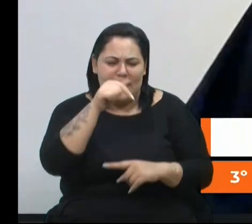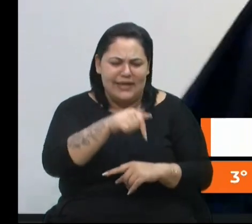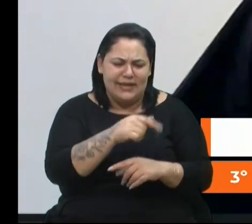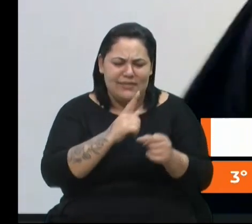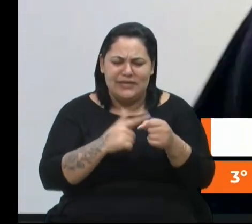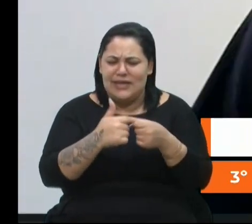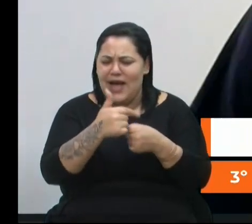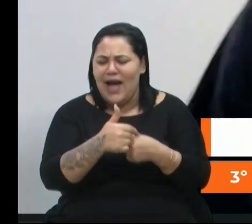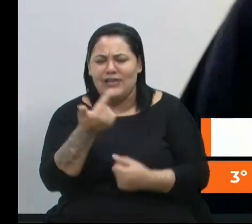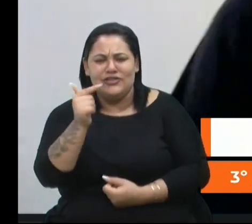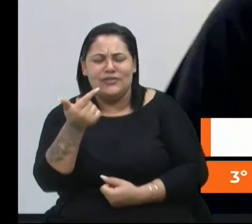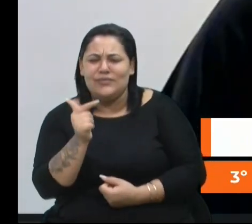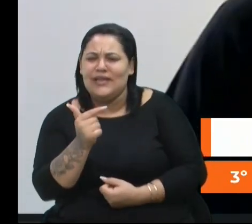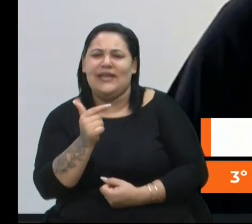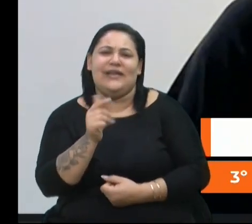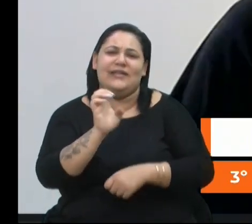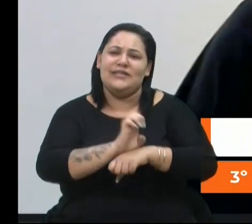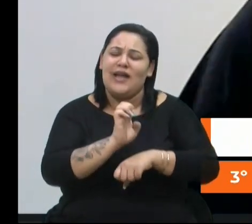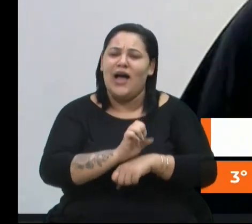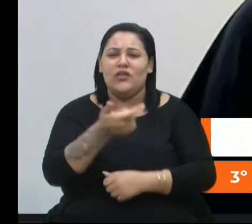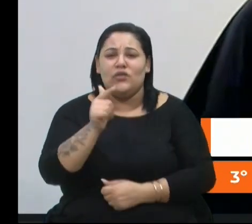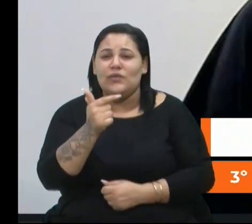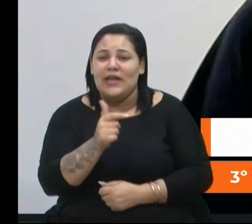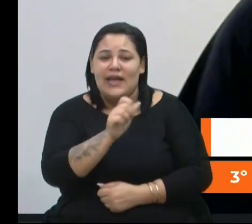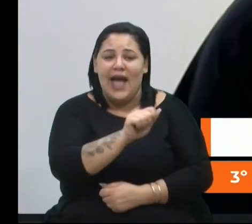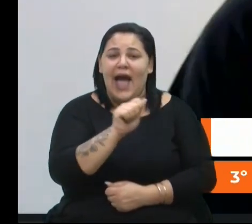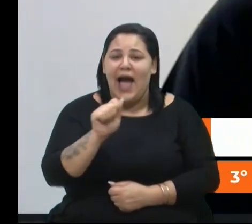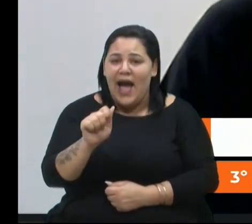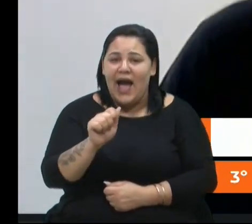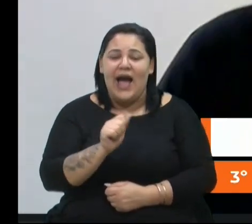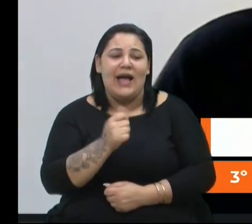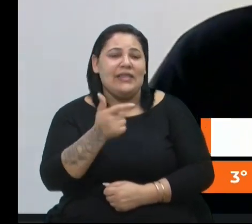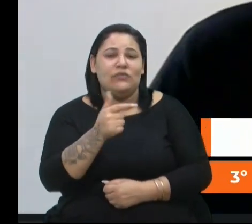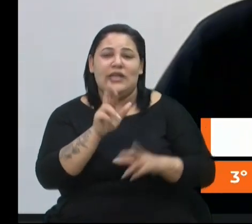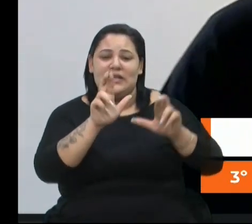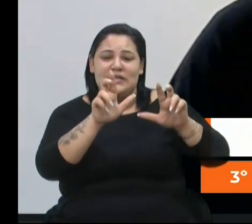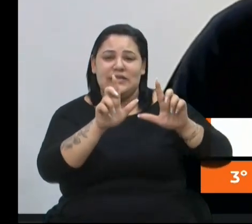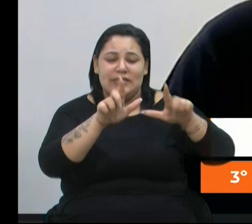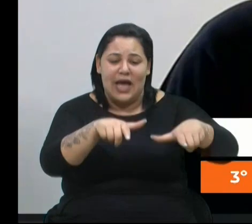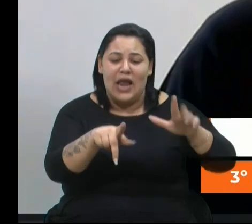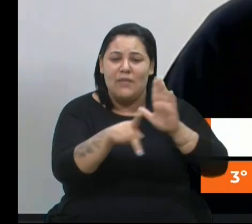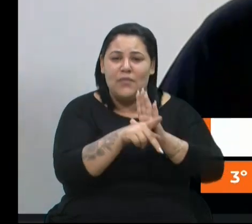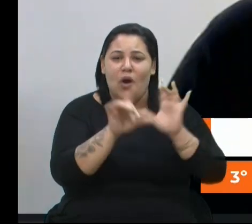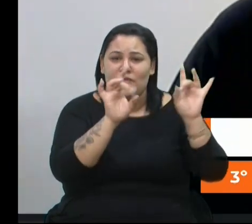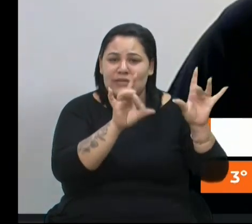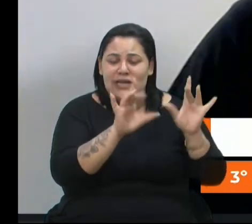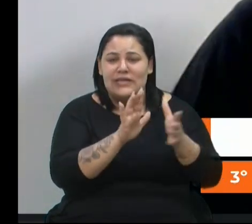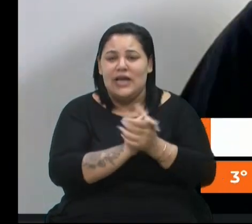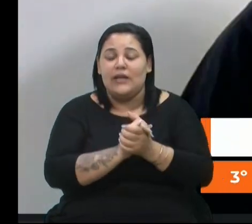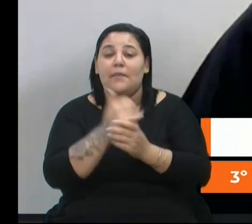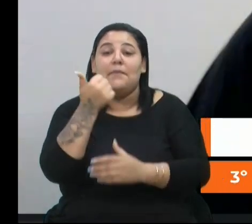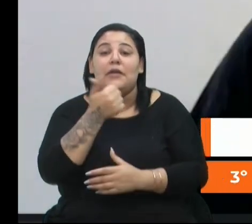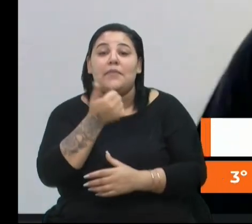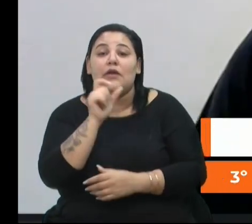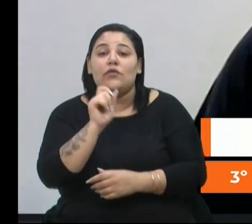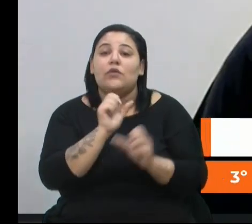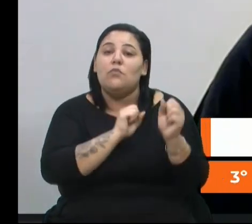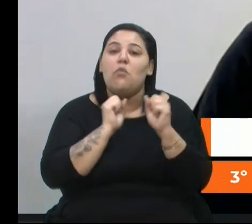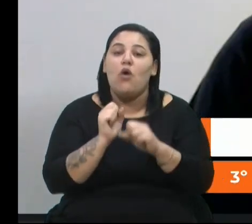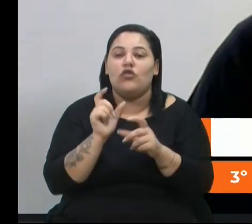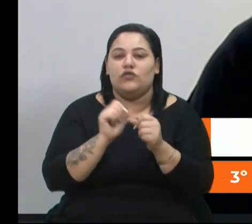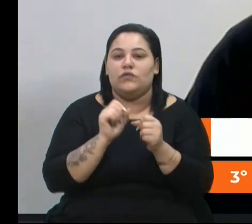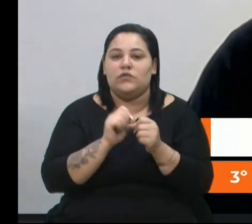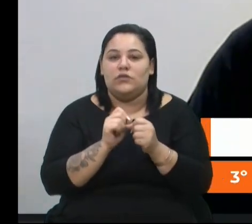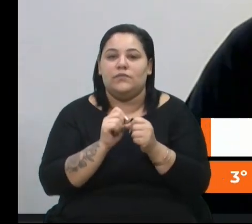tem NAAS, não tem salas de recurso. O que que a gente pode fazer? Primeiro, buscar na